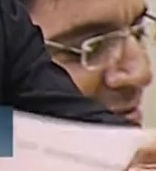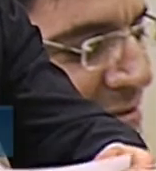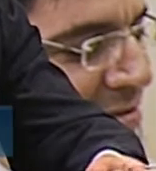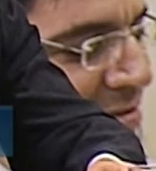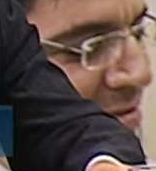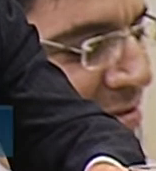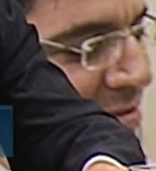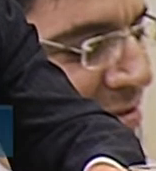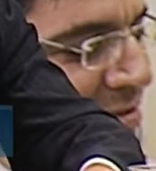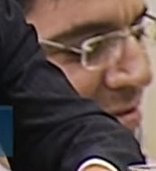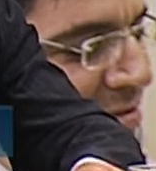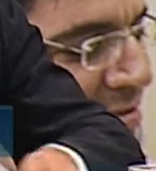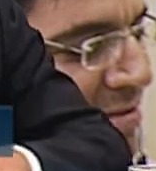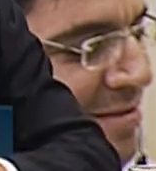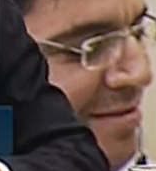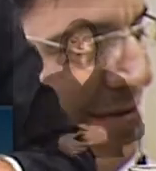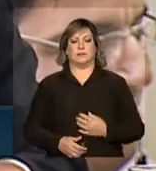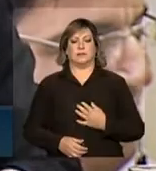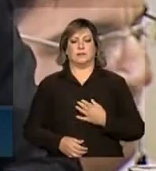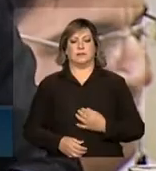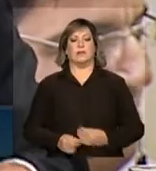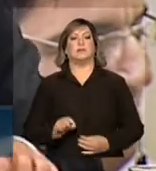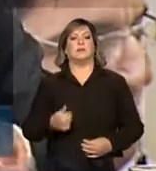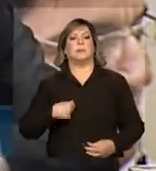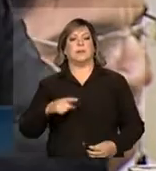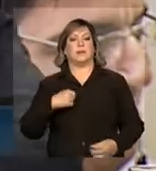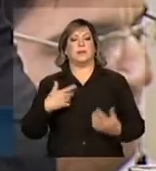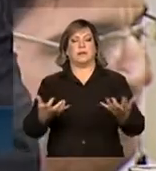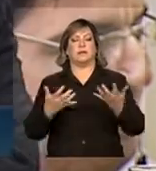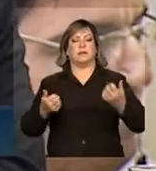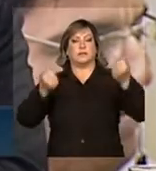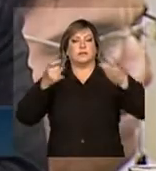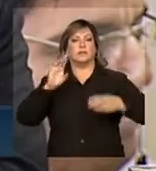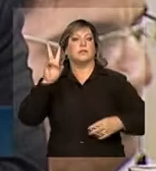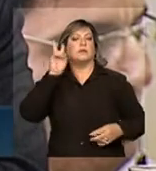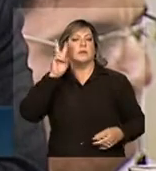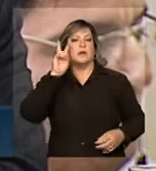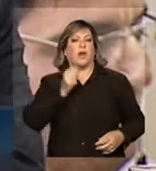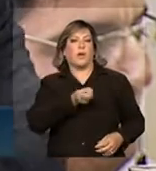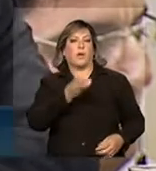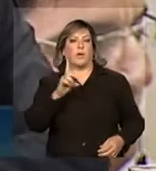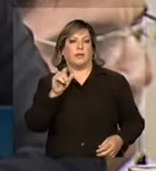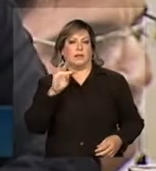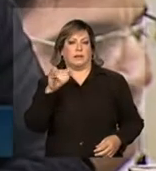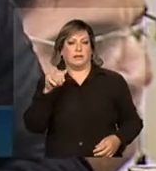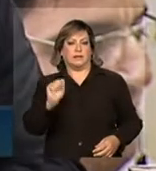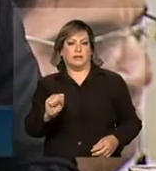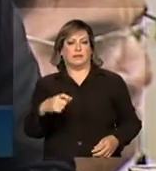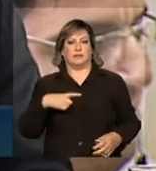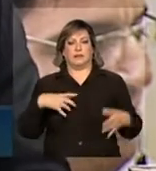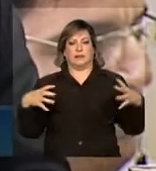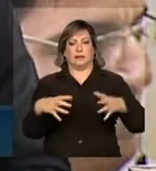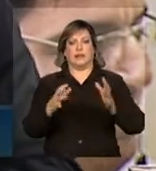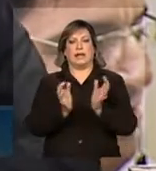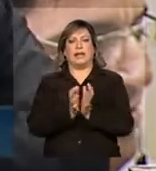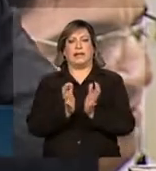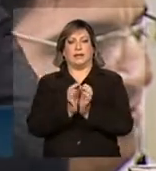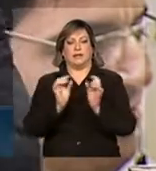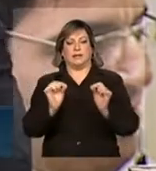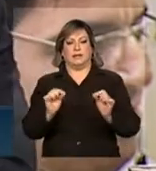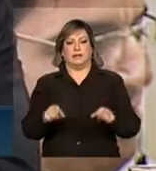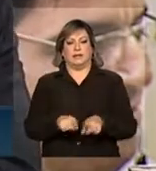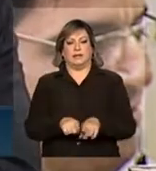né quem tem registro profissional no Brasil começou no dia de ontem à noite depois das 20 horas